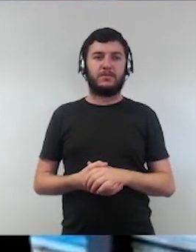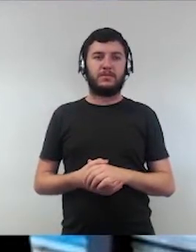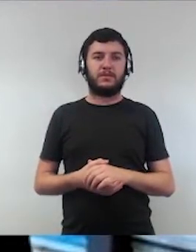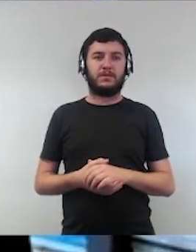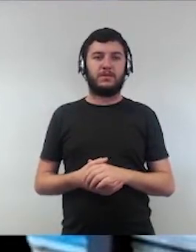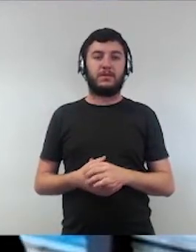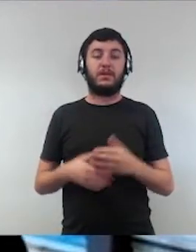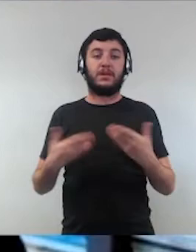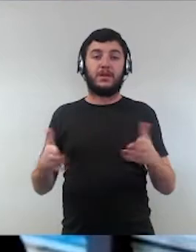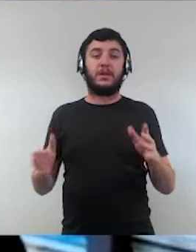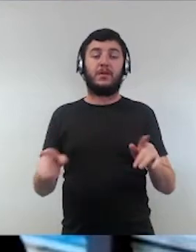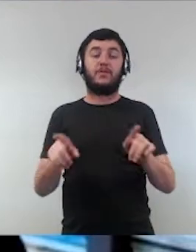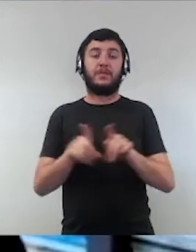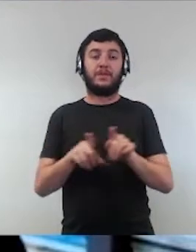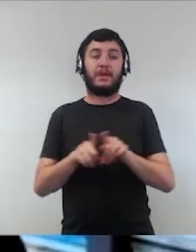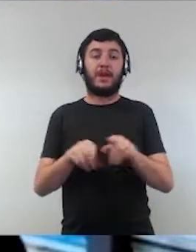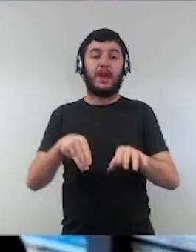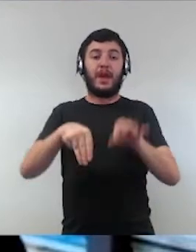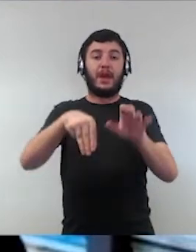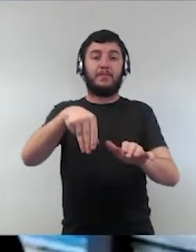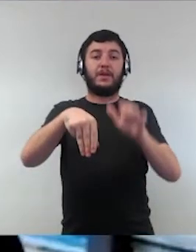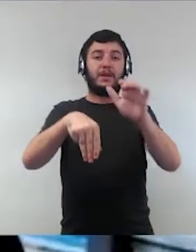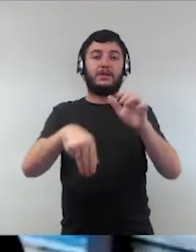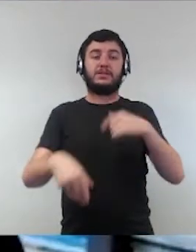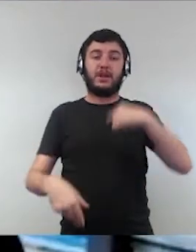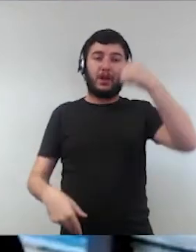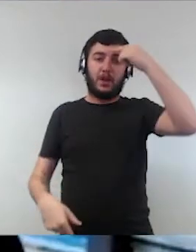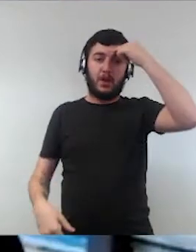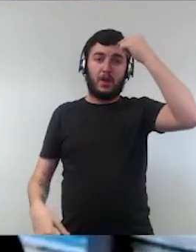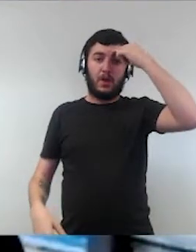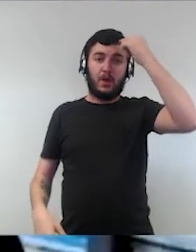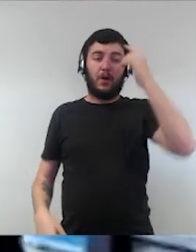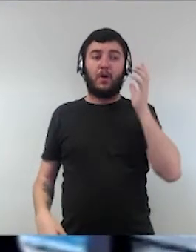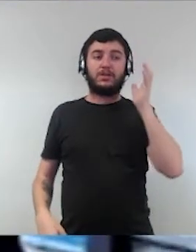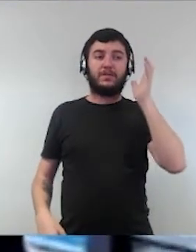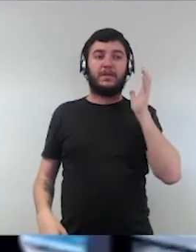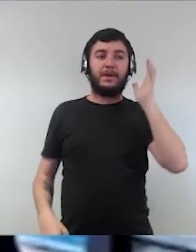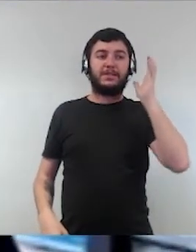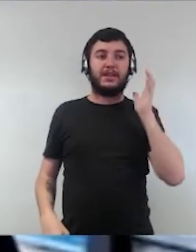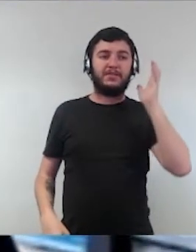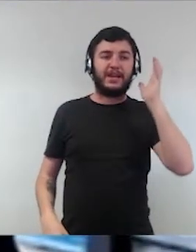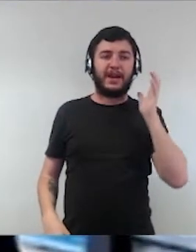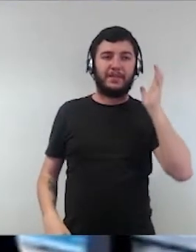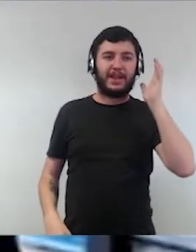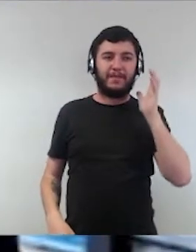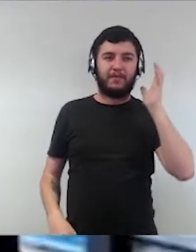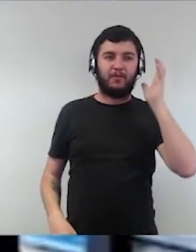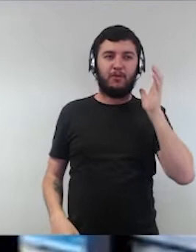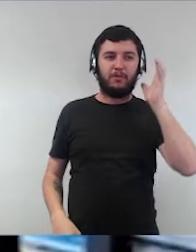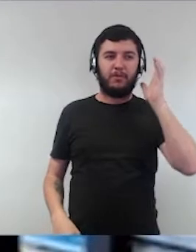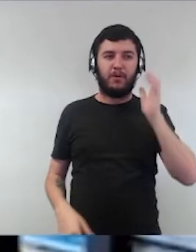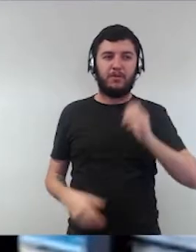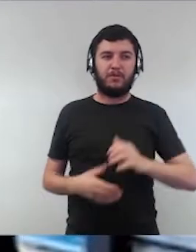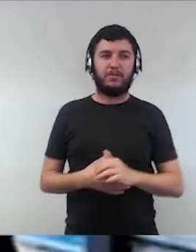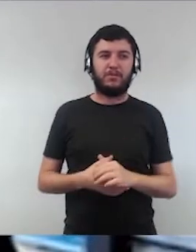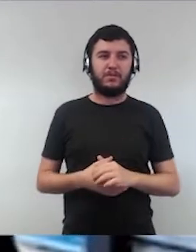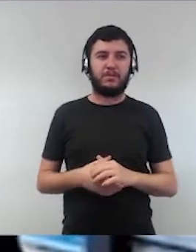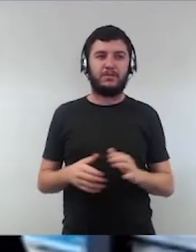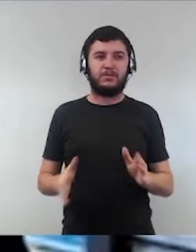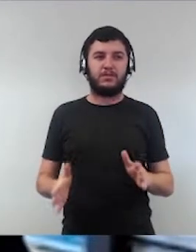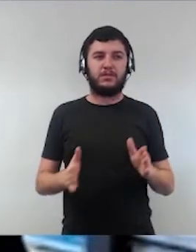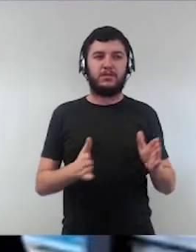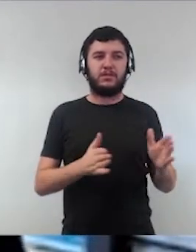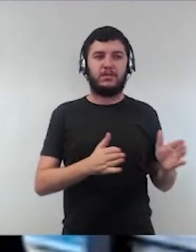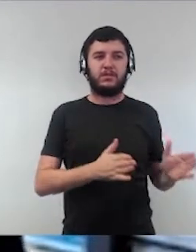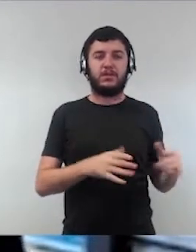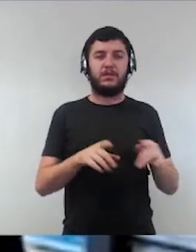da ministra Rosa Weber, por votação quase unânime, com exceção de apenas um voto vencido, reconheceu, então,